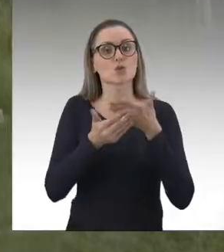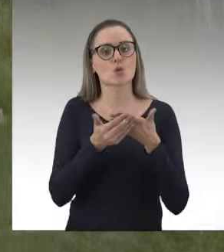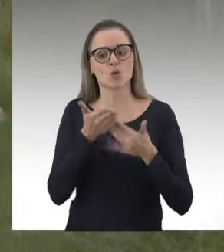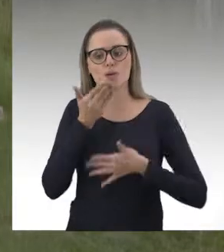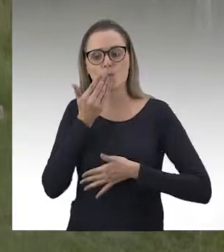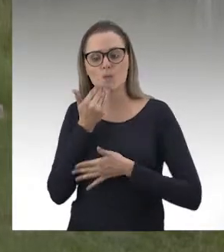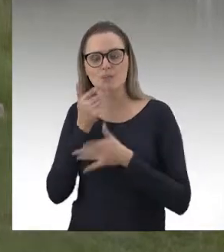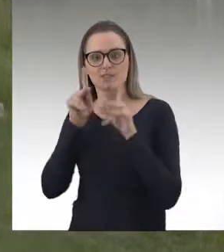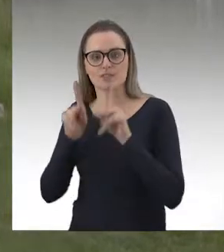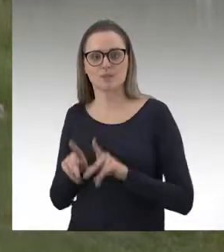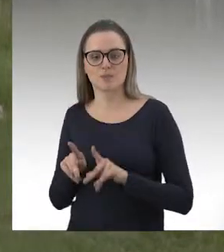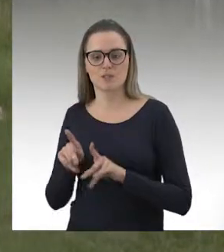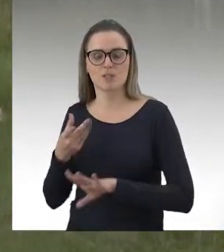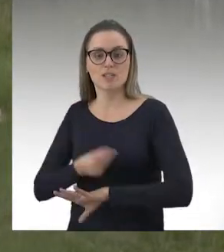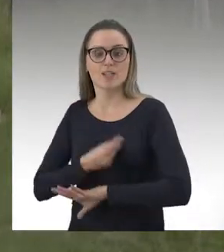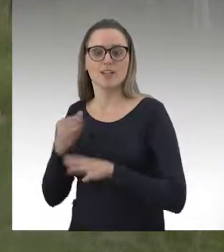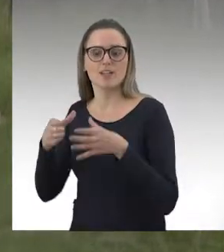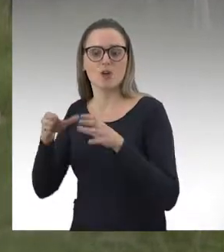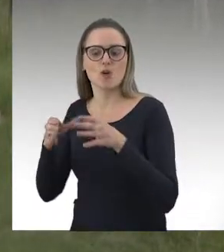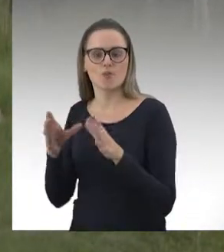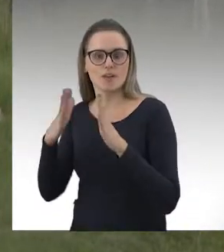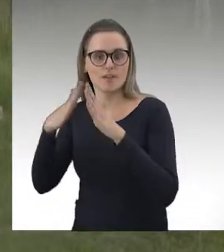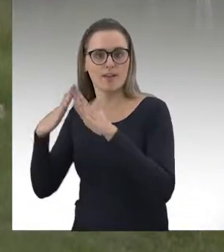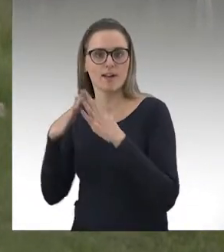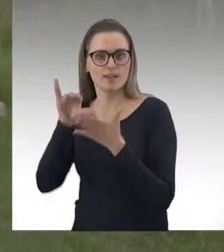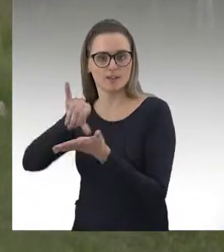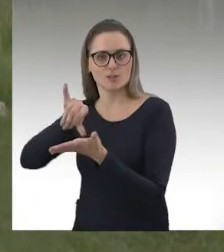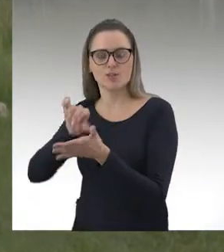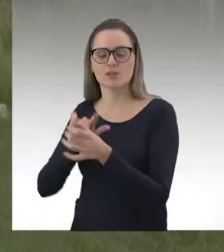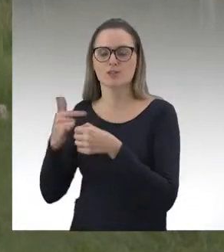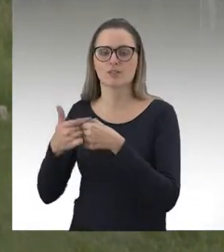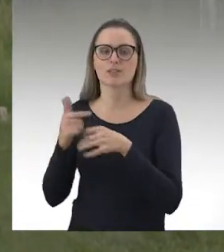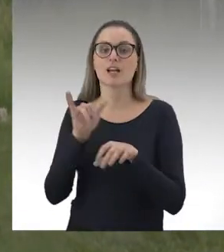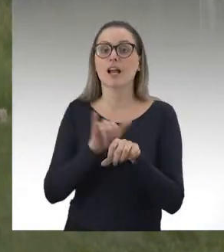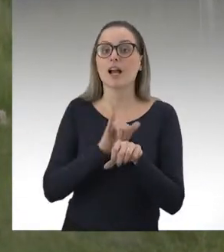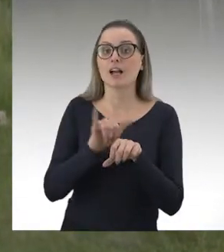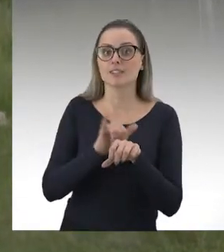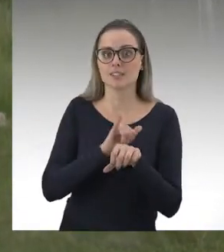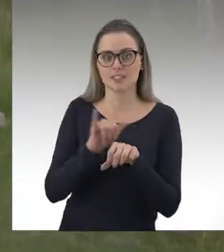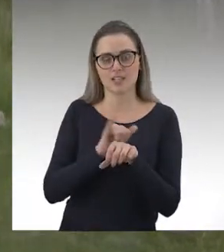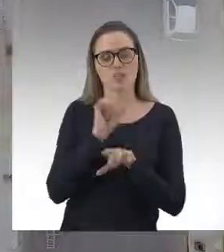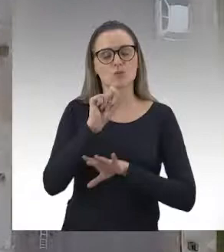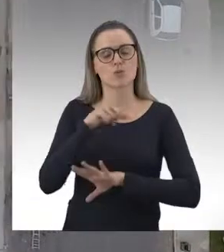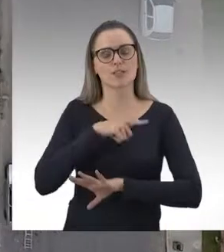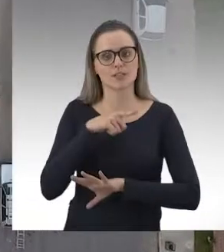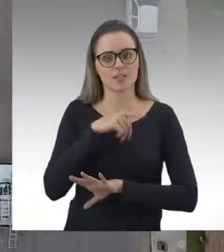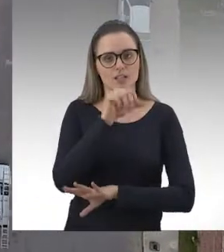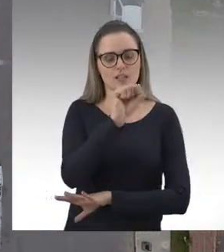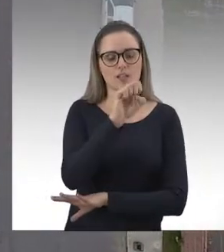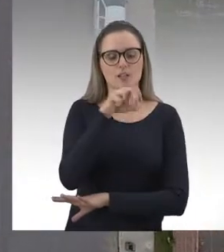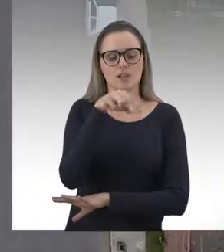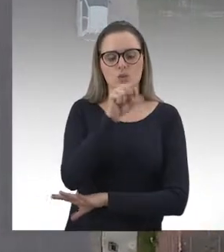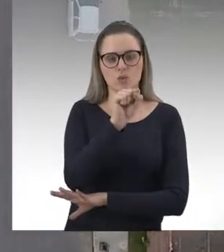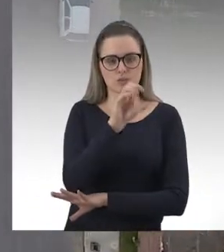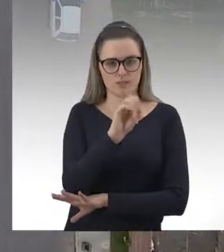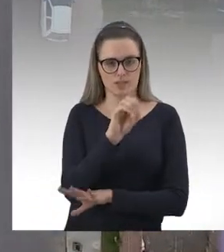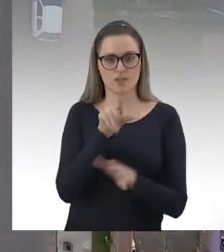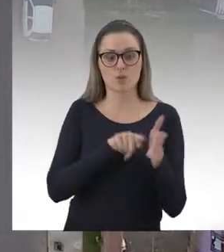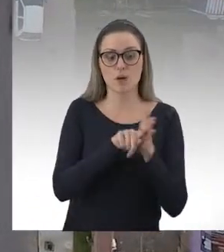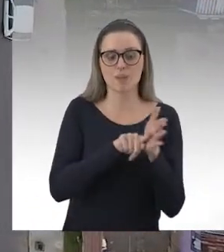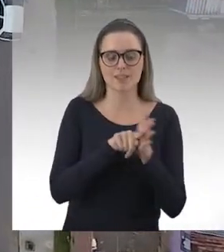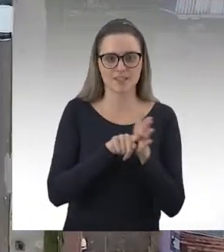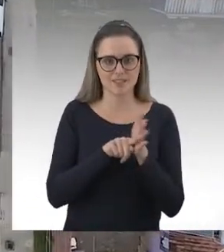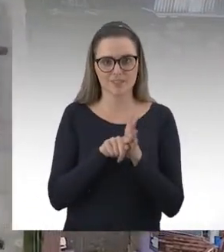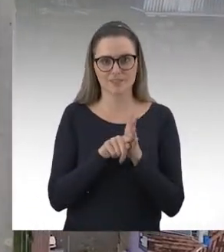quem mora na cidade. Então é um setor estratégico, e o que mostra os últimos dados, inclusive o censo, o